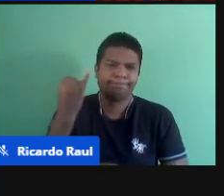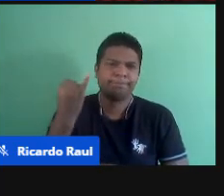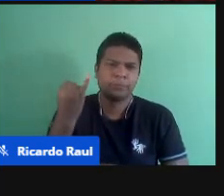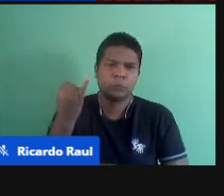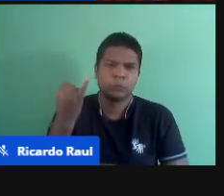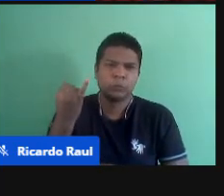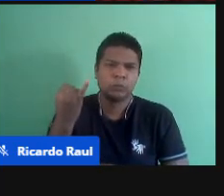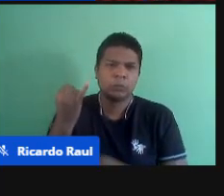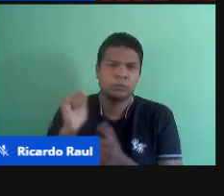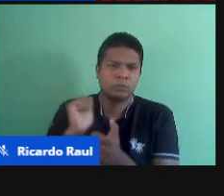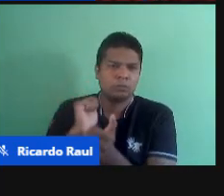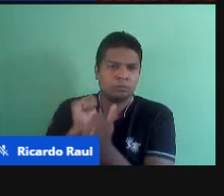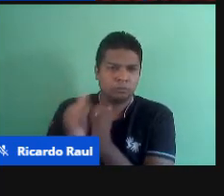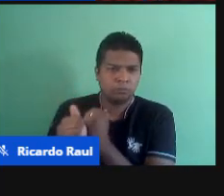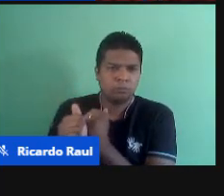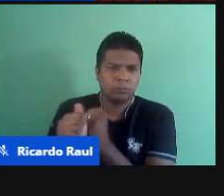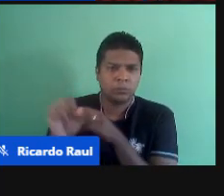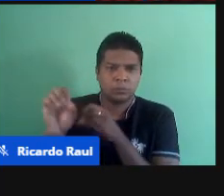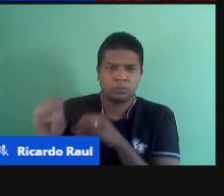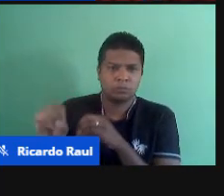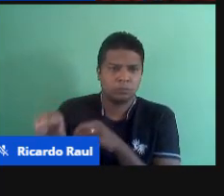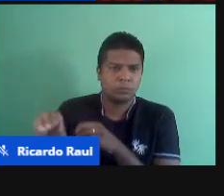escolar, não só